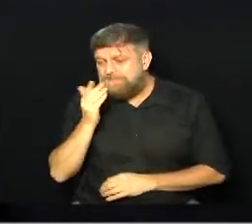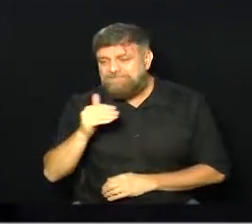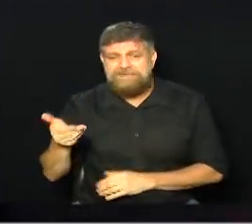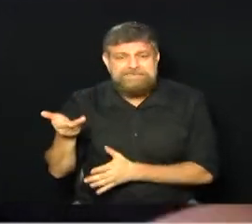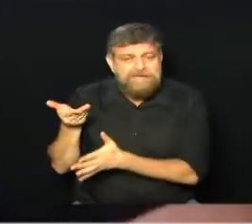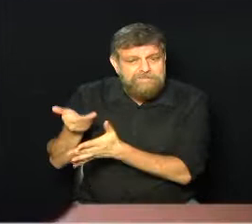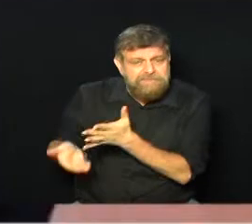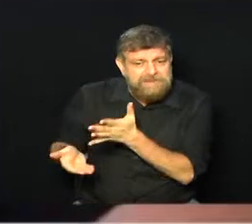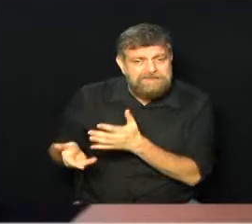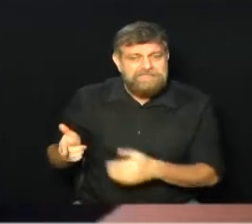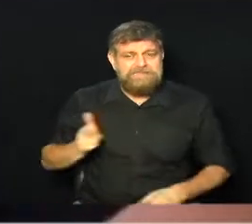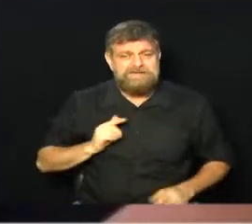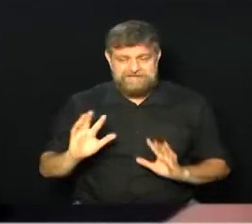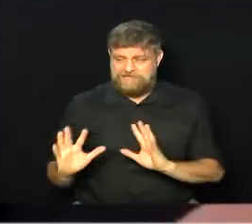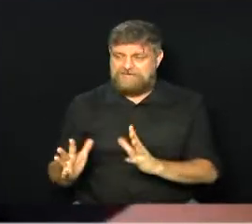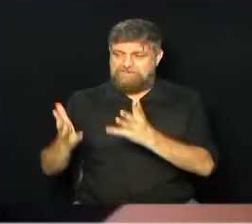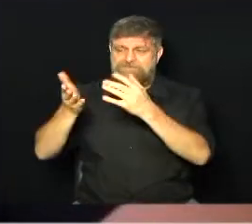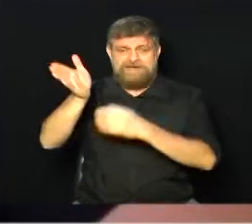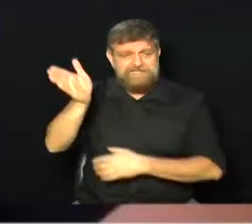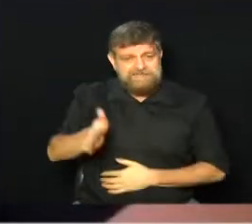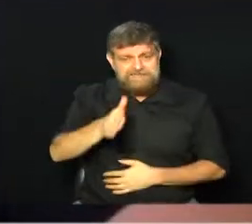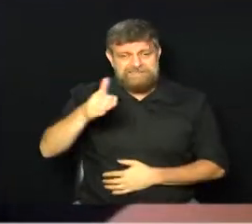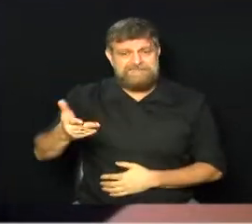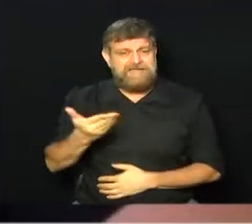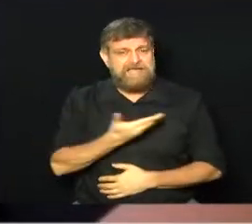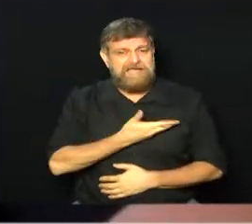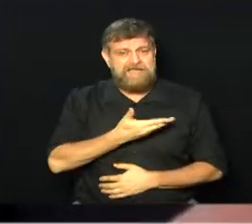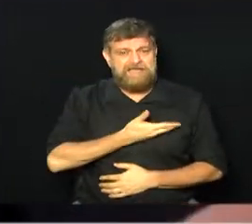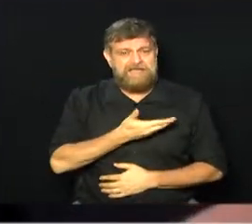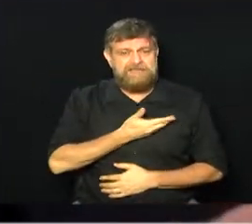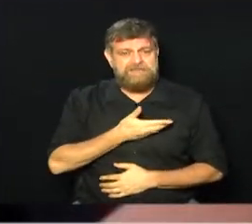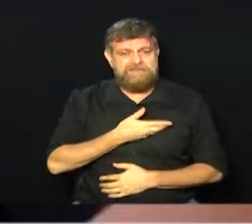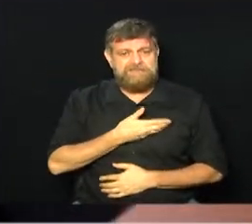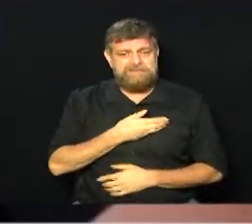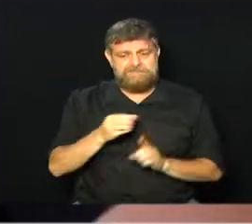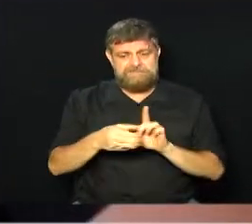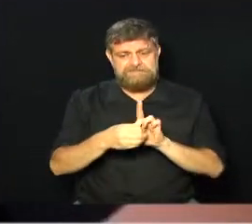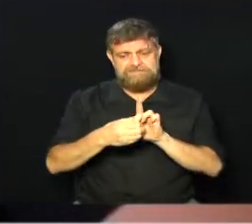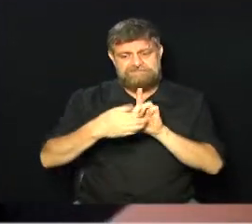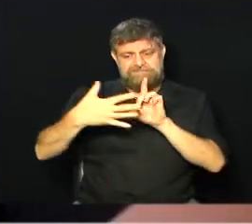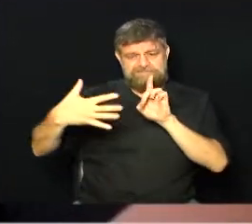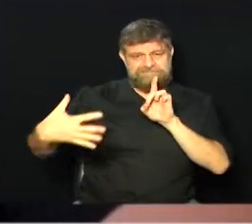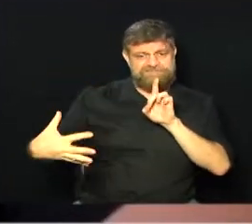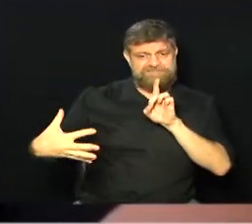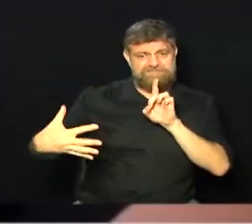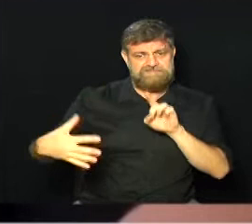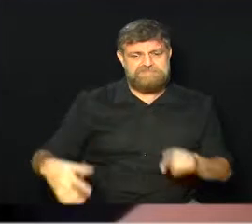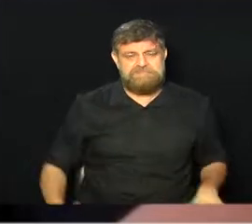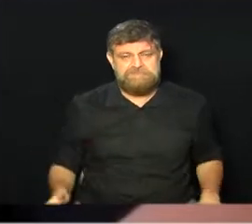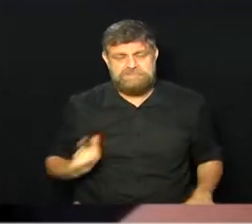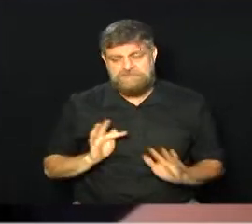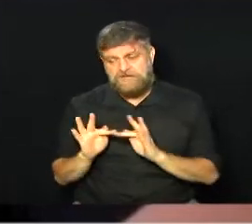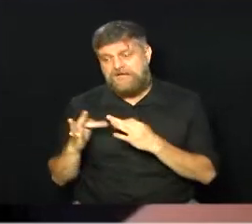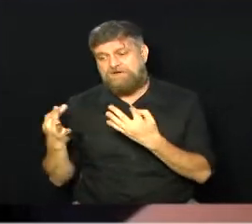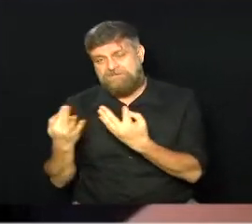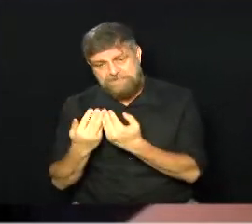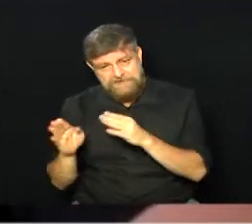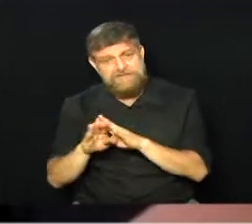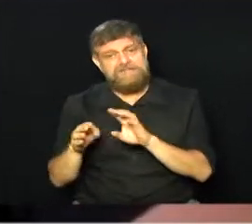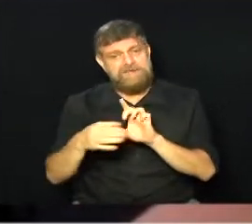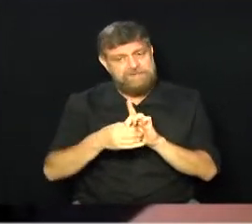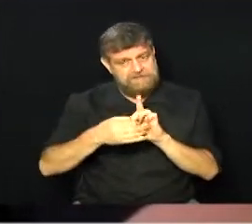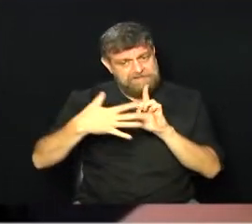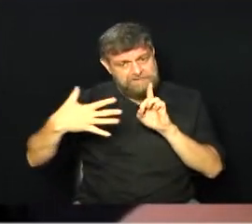doído, você perde festa, perde amigos, muitos amigos se distanciam, às vezes até própria família, mas